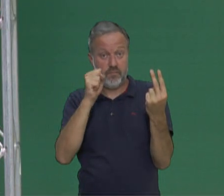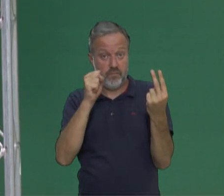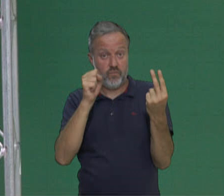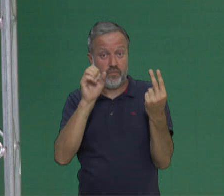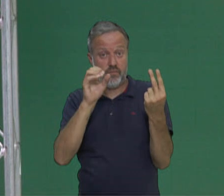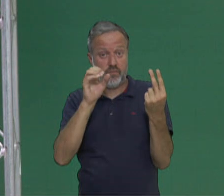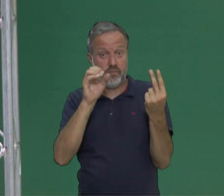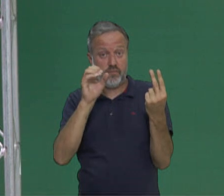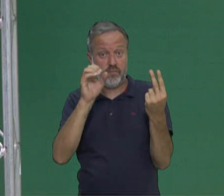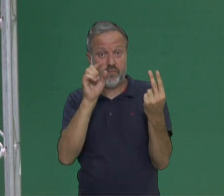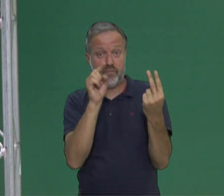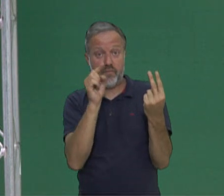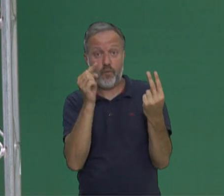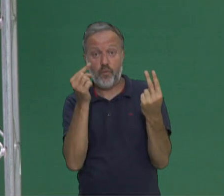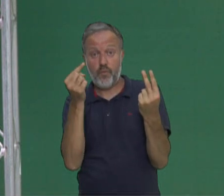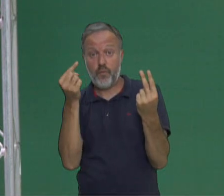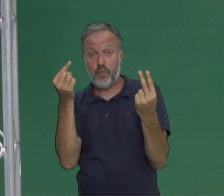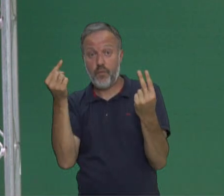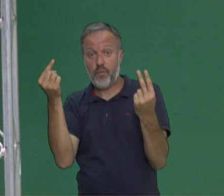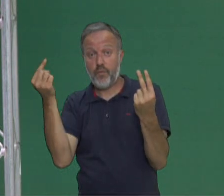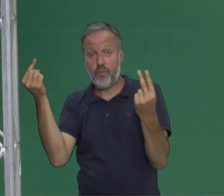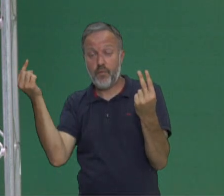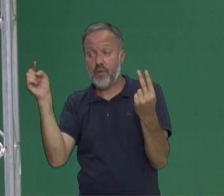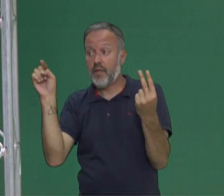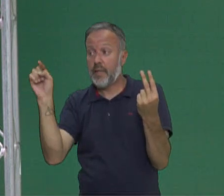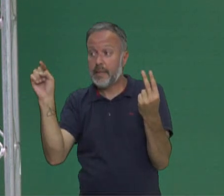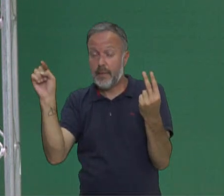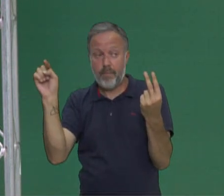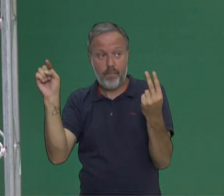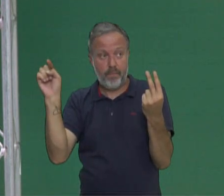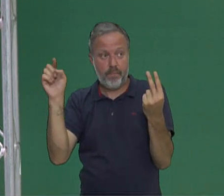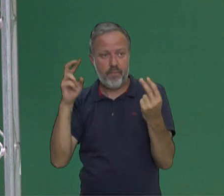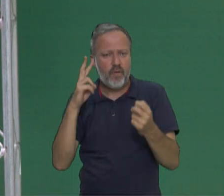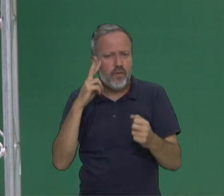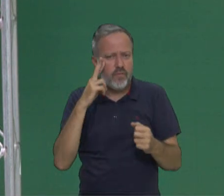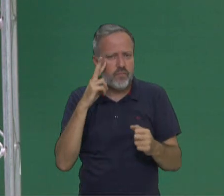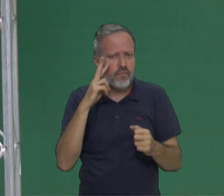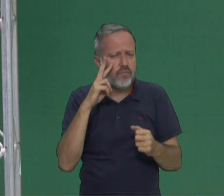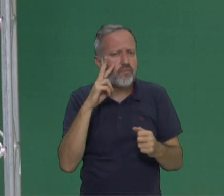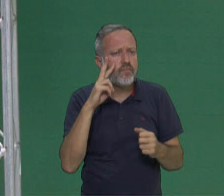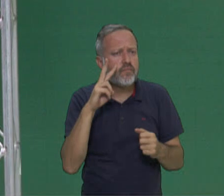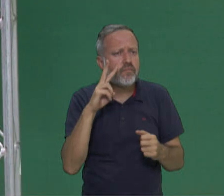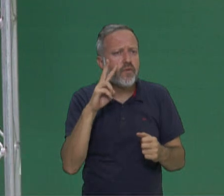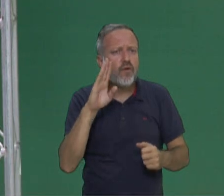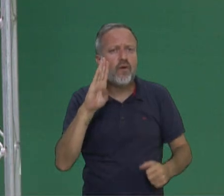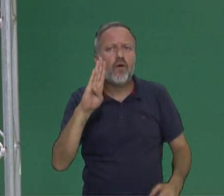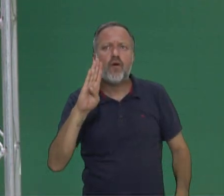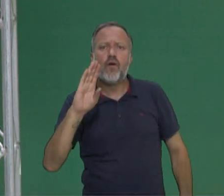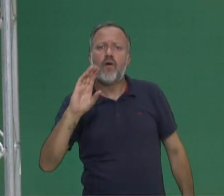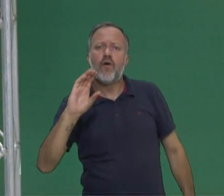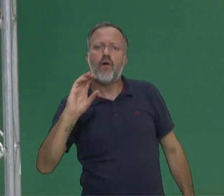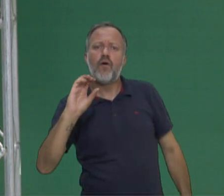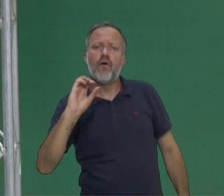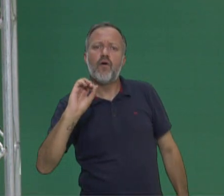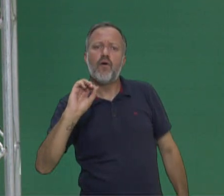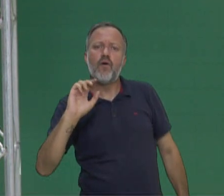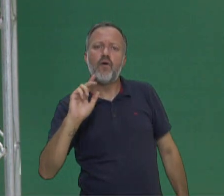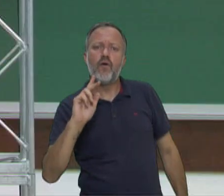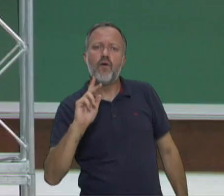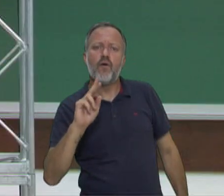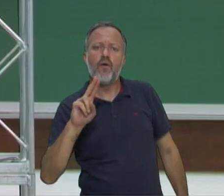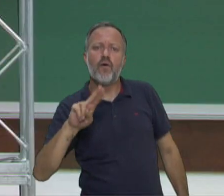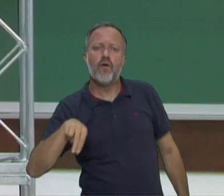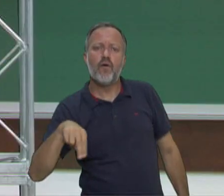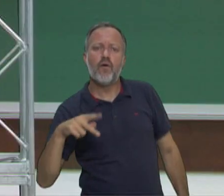vendo que interessante? Ele se baseou nos estudos que o Niels Bohr estava publicando e nas conversas que eles tinham, eles se